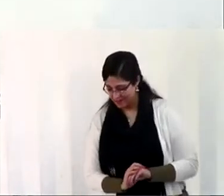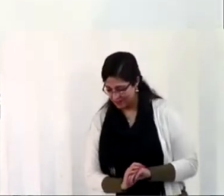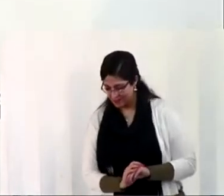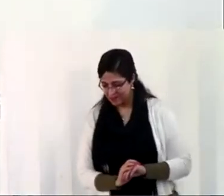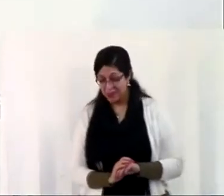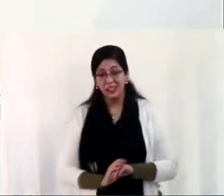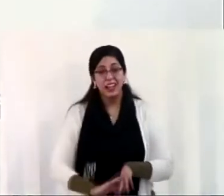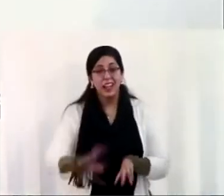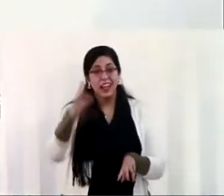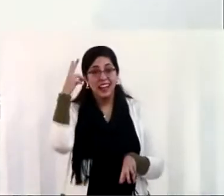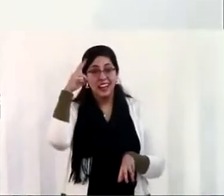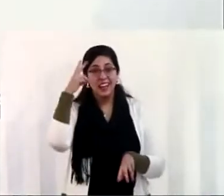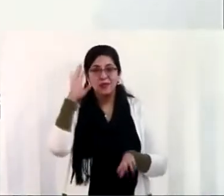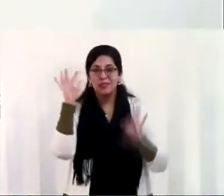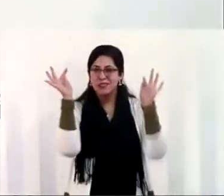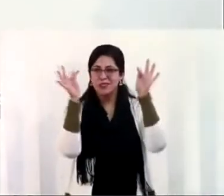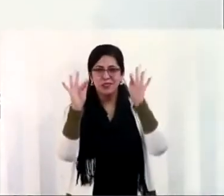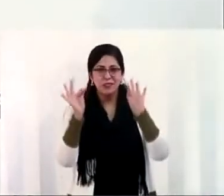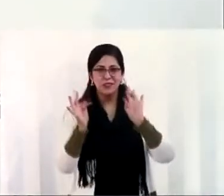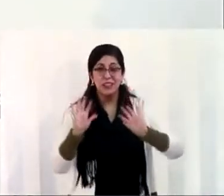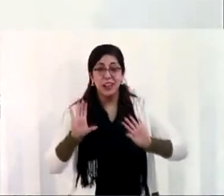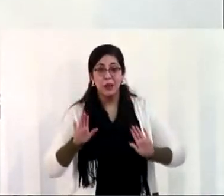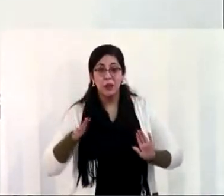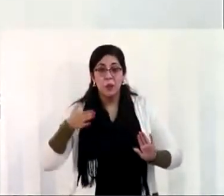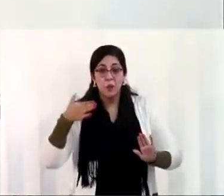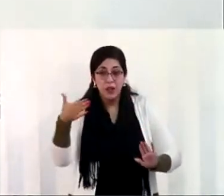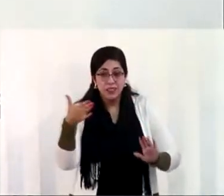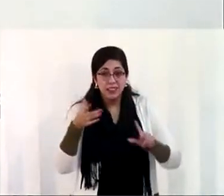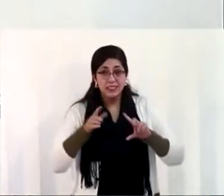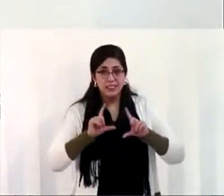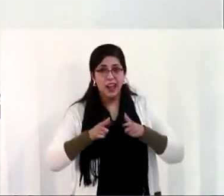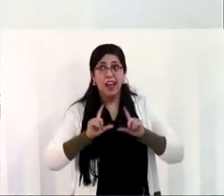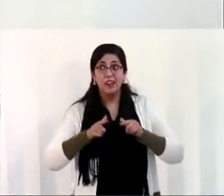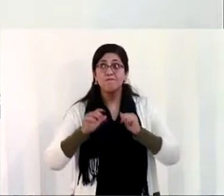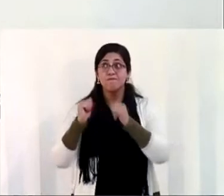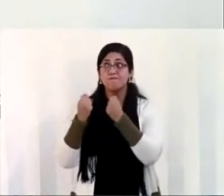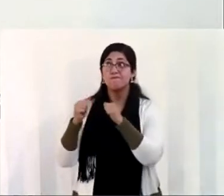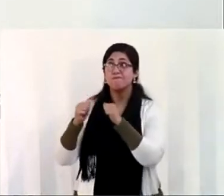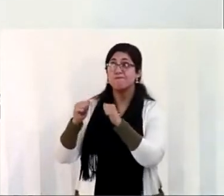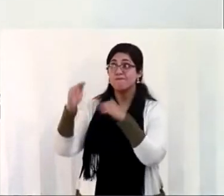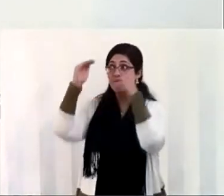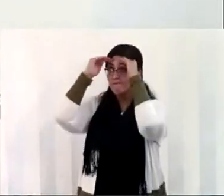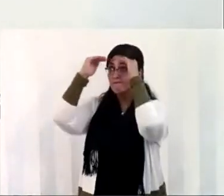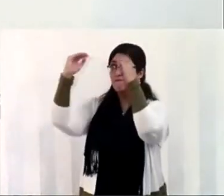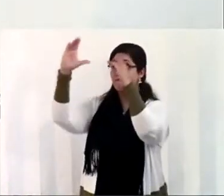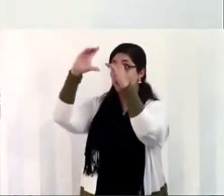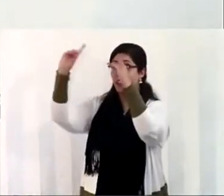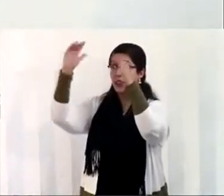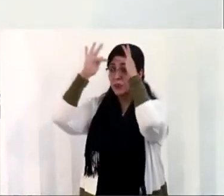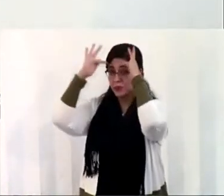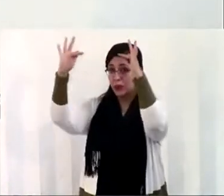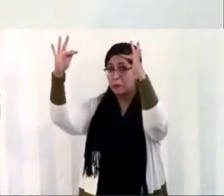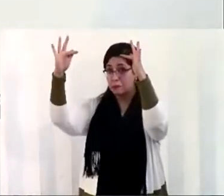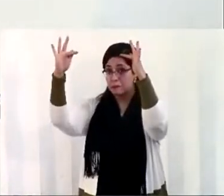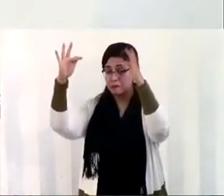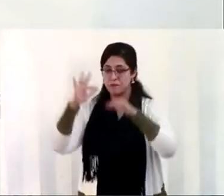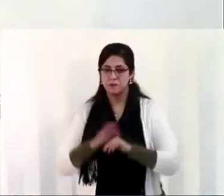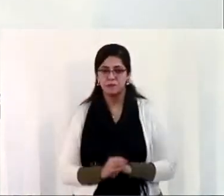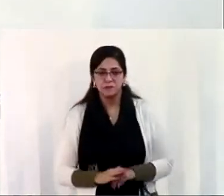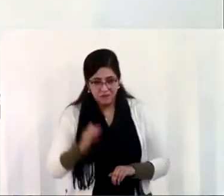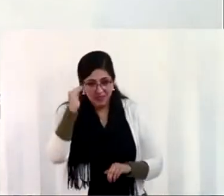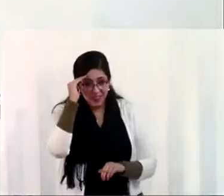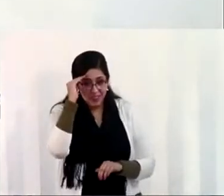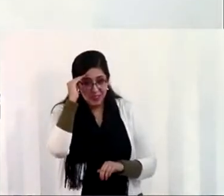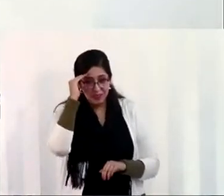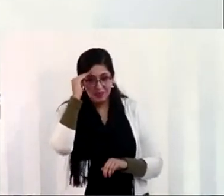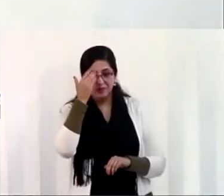de que quando Israel vivia na dependência de Deus, era fiel. Olha só, olha a chave